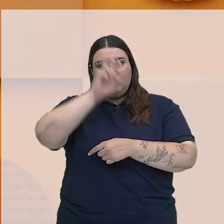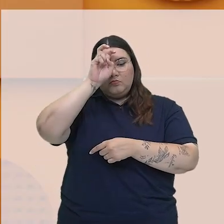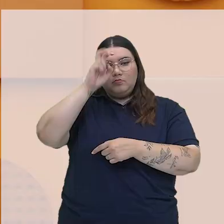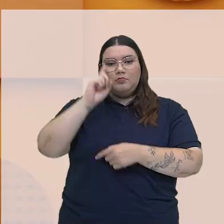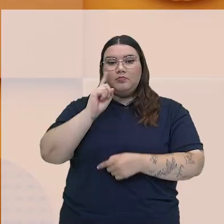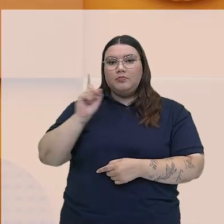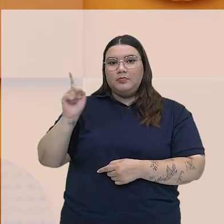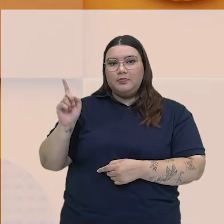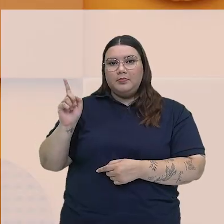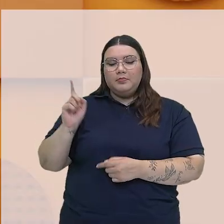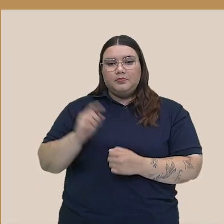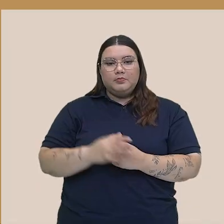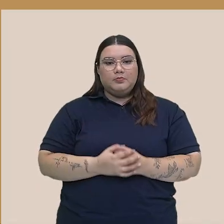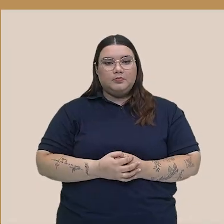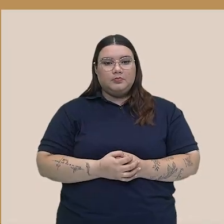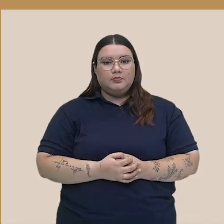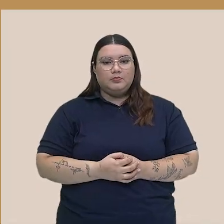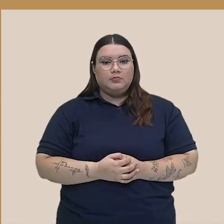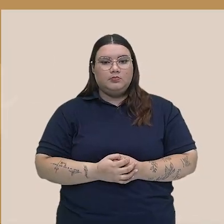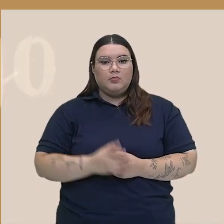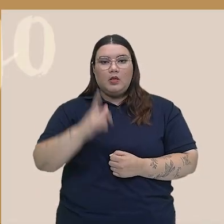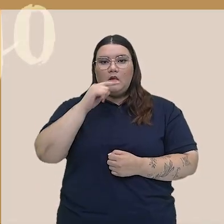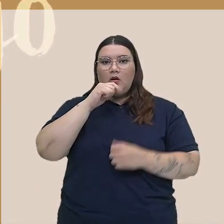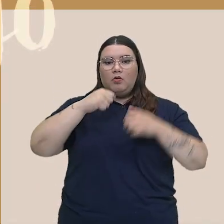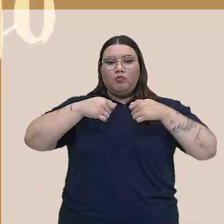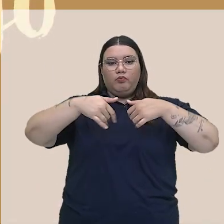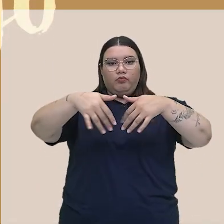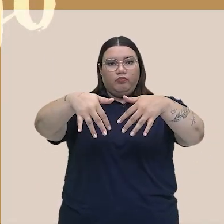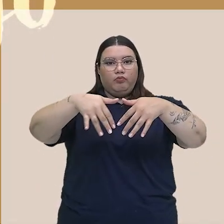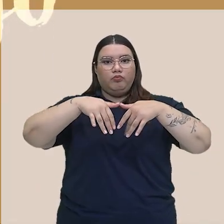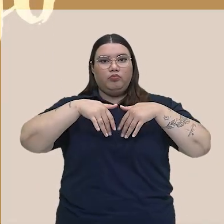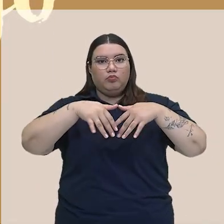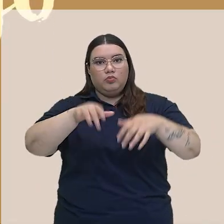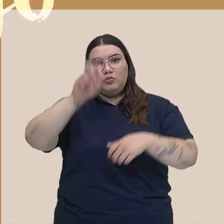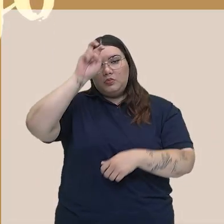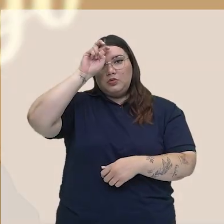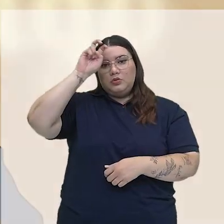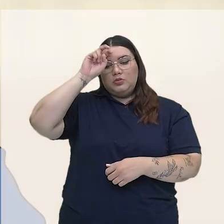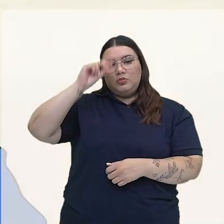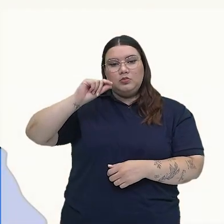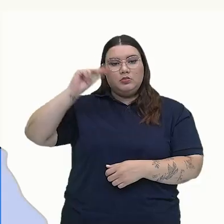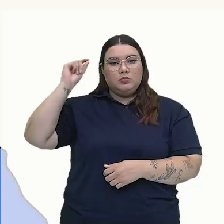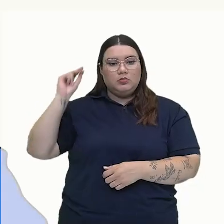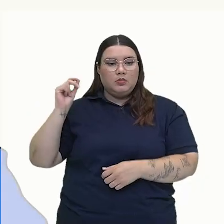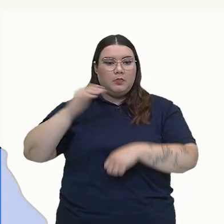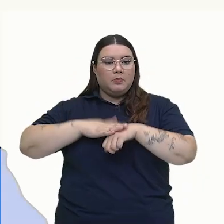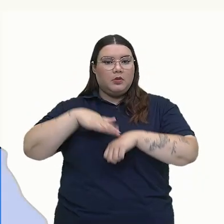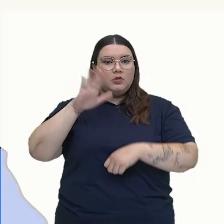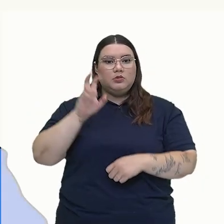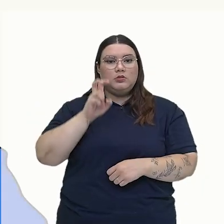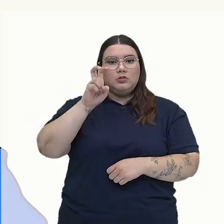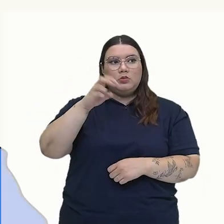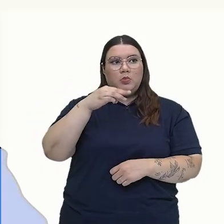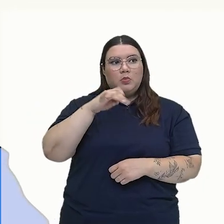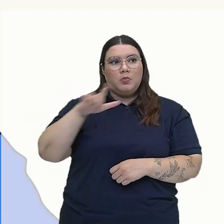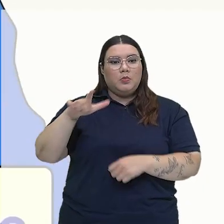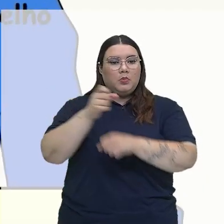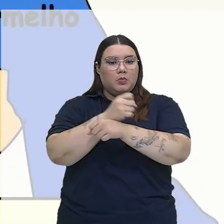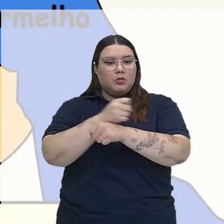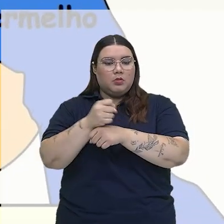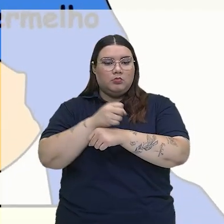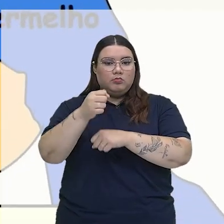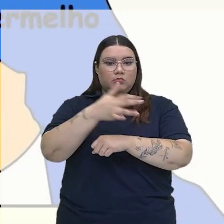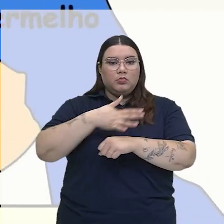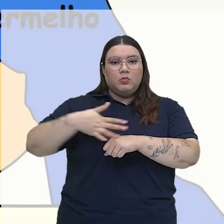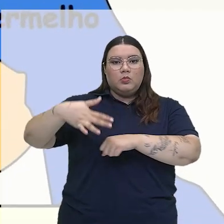Egito. Acompanhe. A irrigação no Egito Antigo. Há mais de 5.000 anos, às margens do